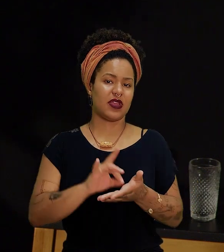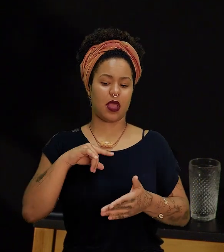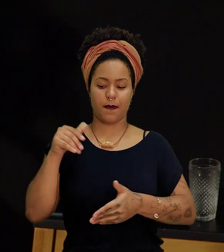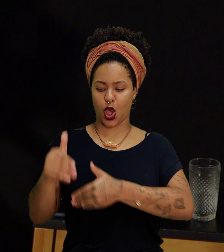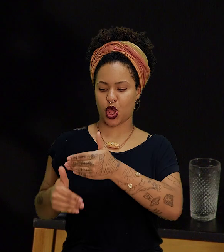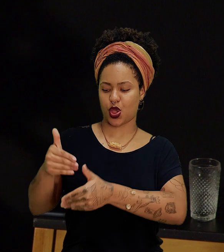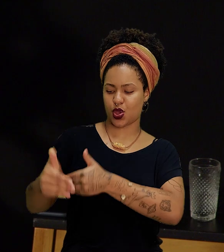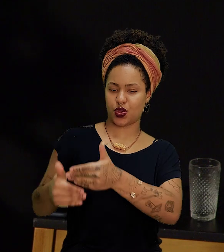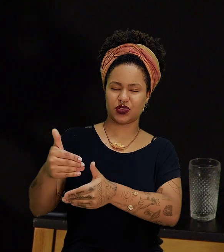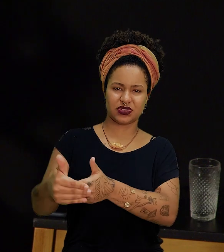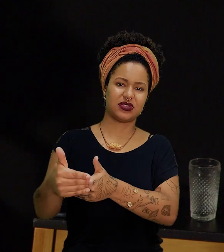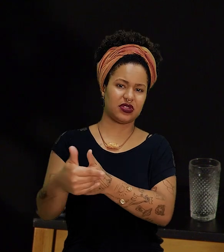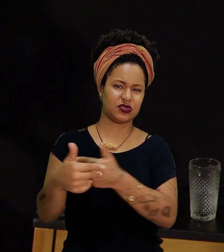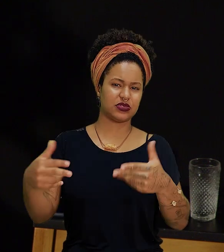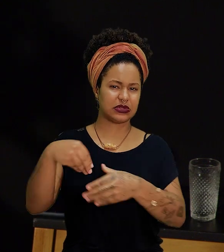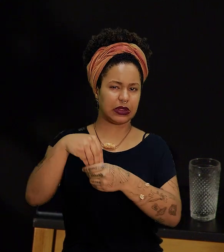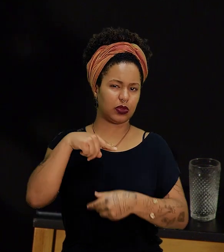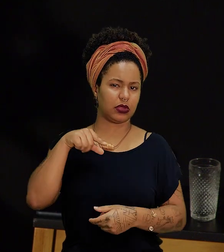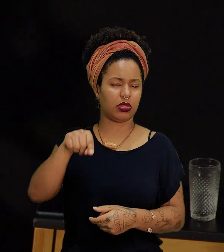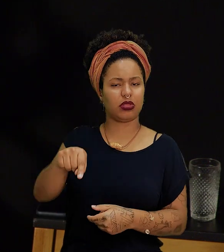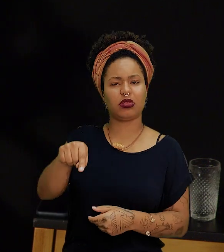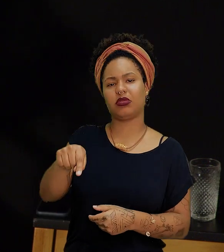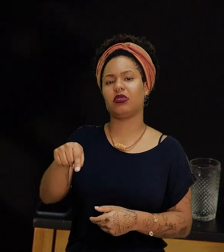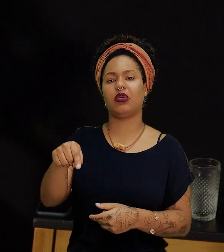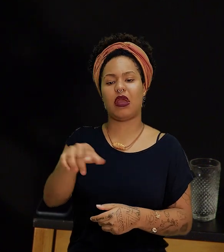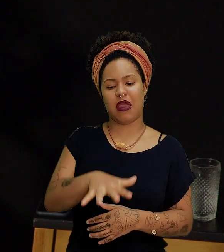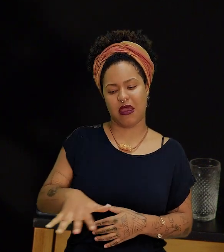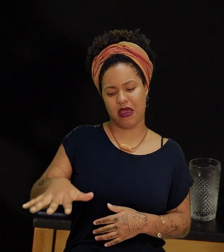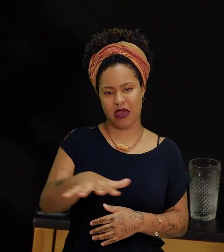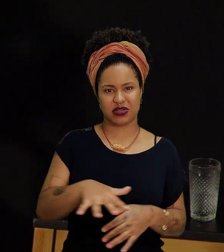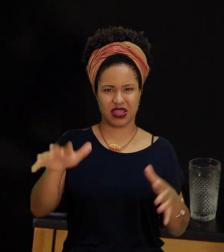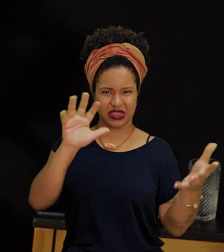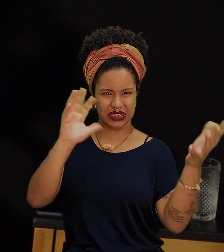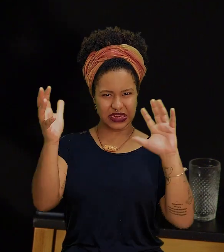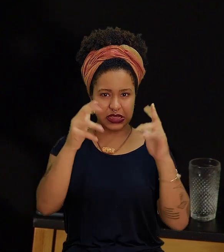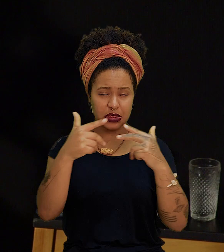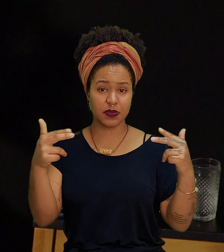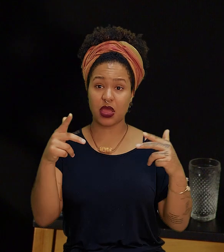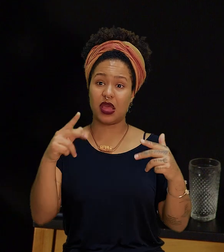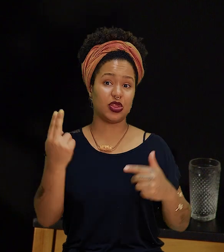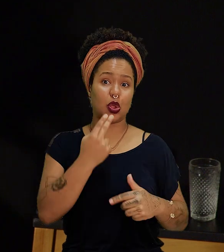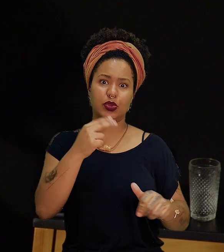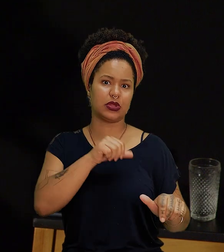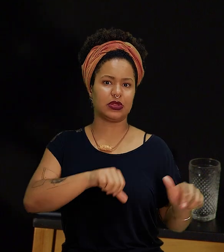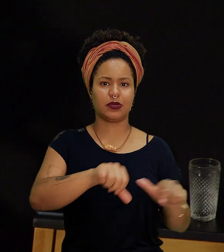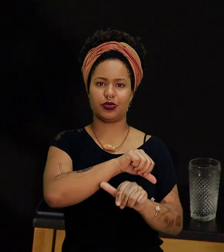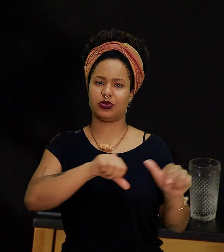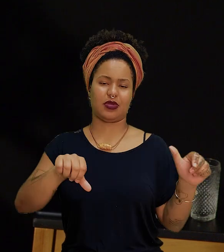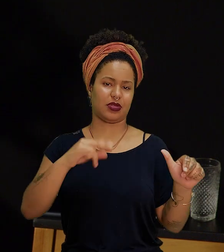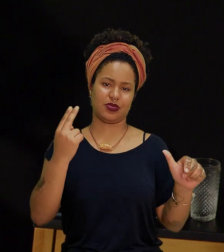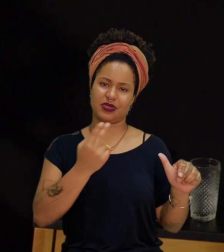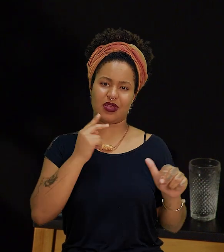parte, na verdade, dos processos que estão dentro dessa área climática, né, elas são